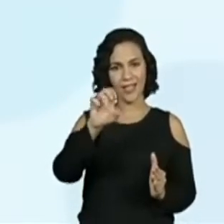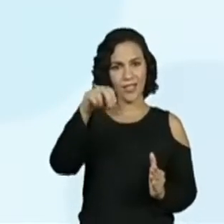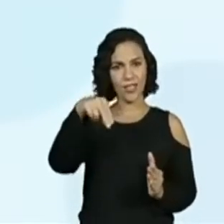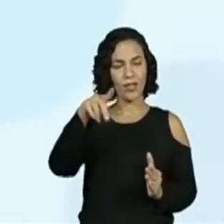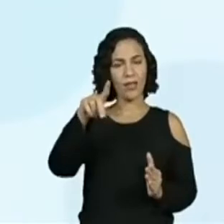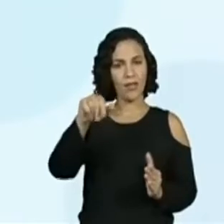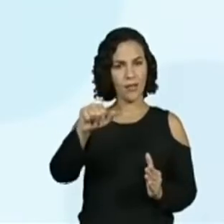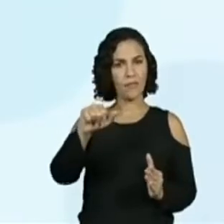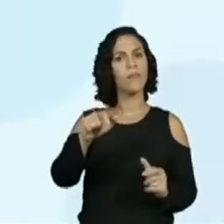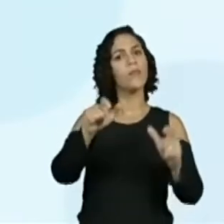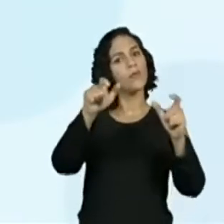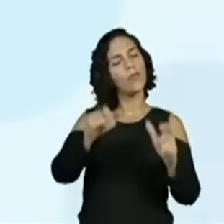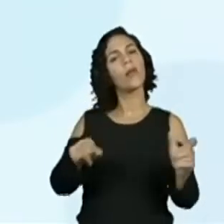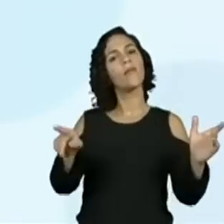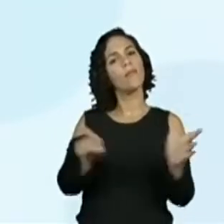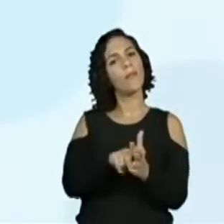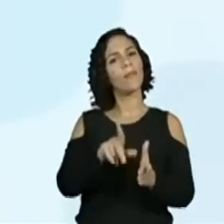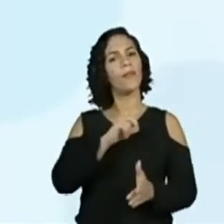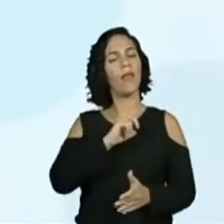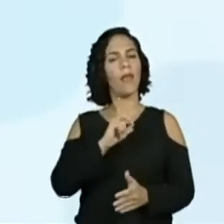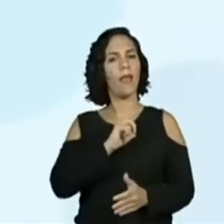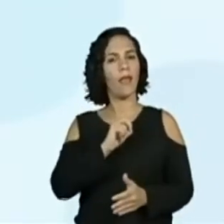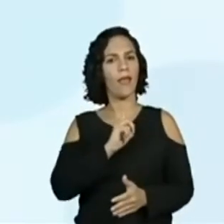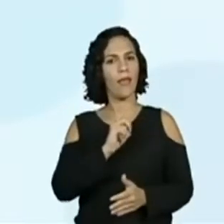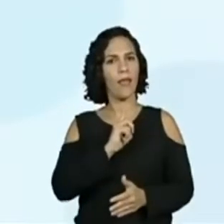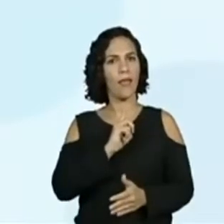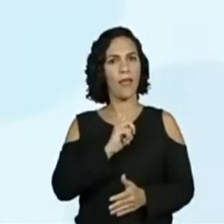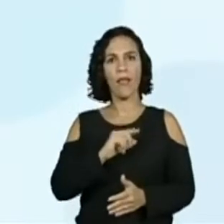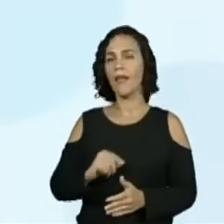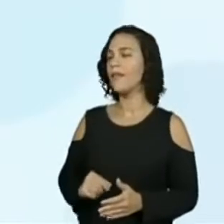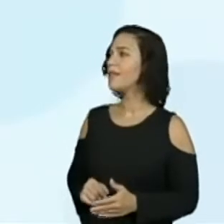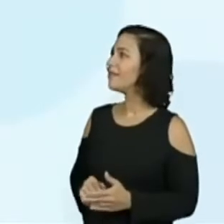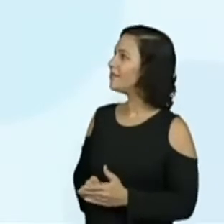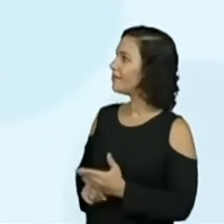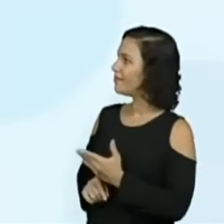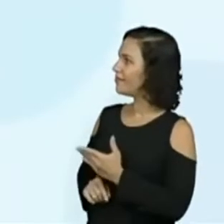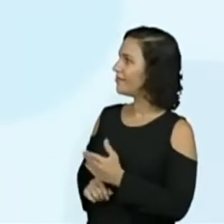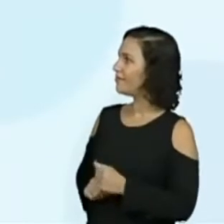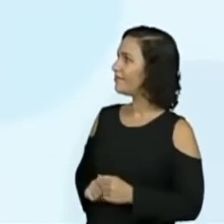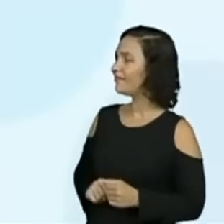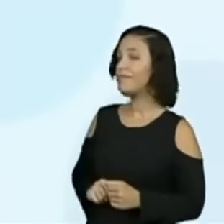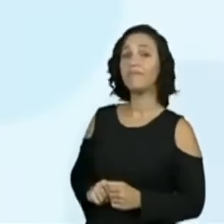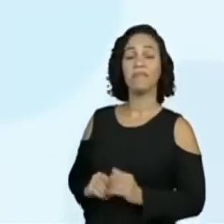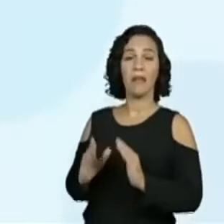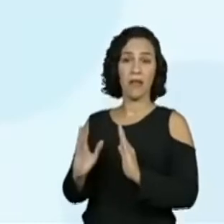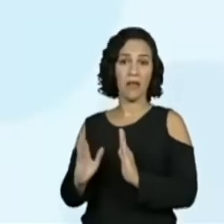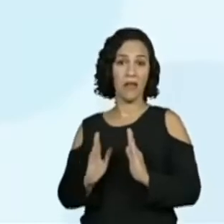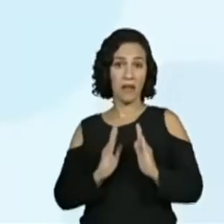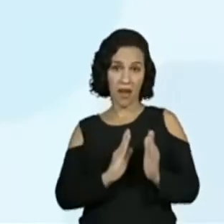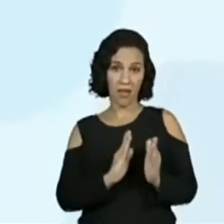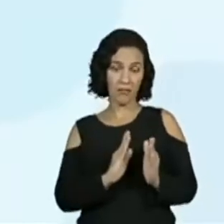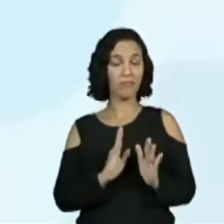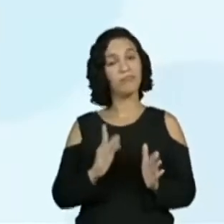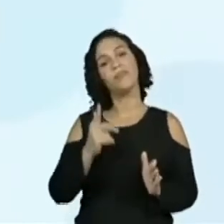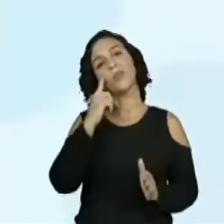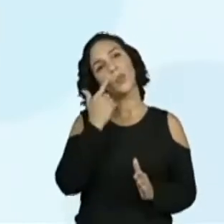legenda aqui ficou do lado. Mas eu acho que precisamos enriquecer mais. Vamos para a próxima